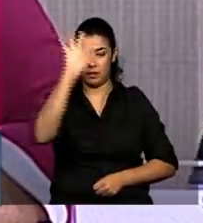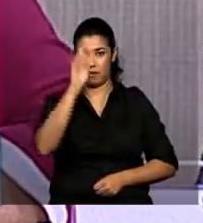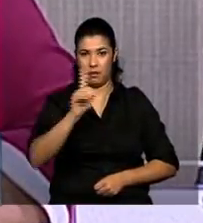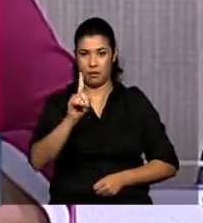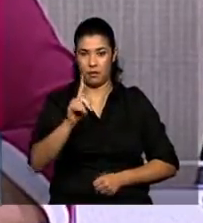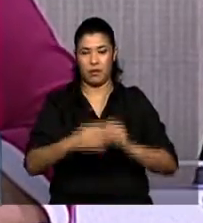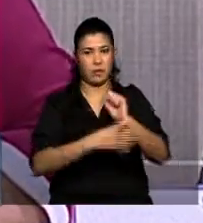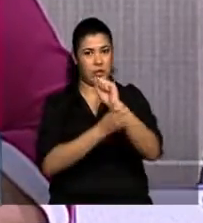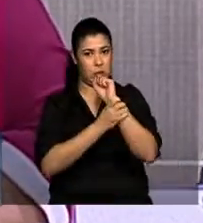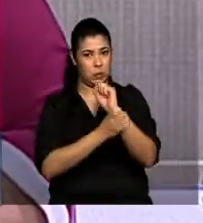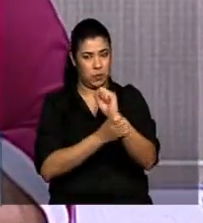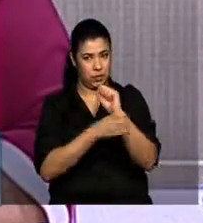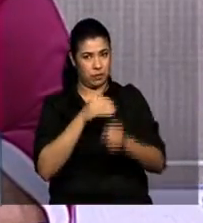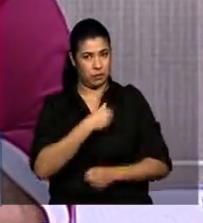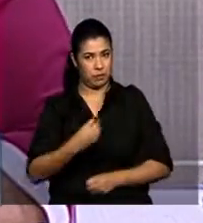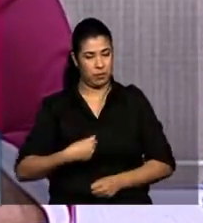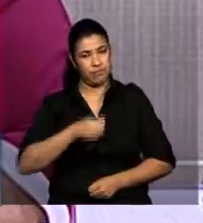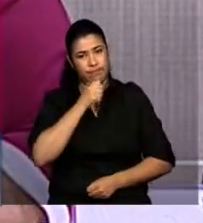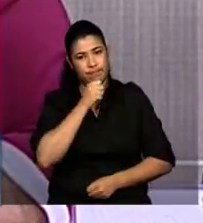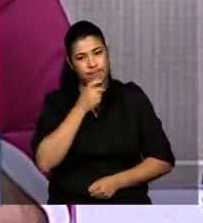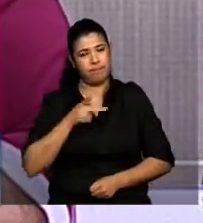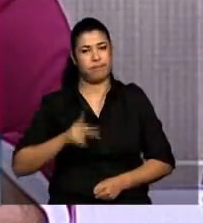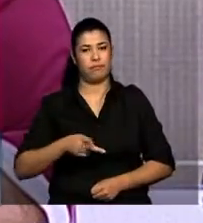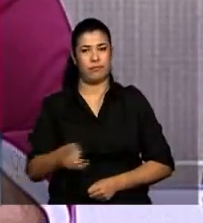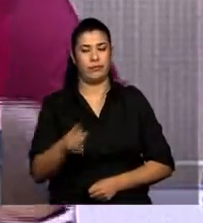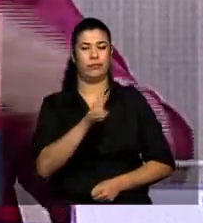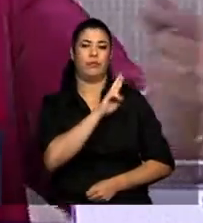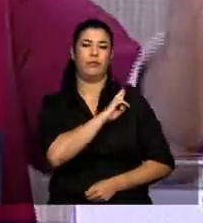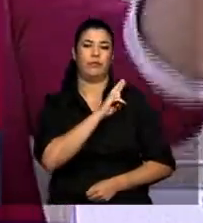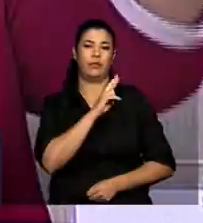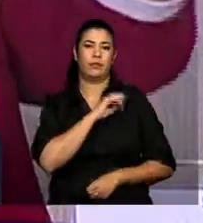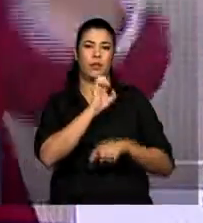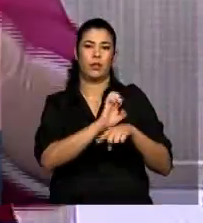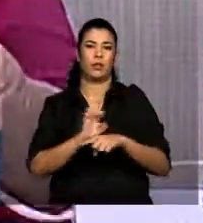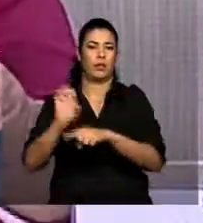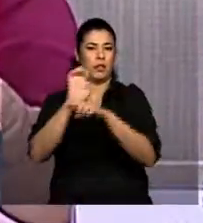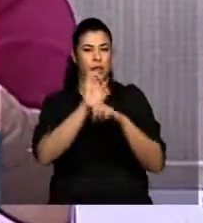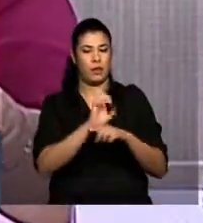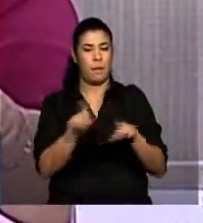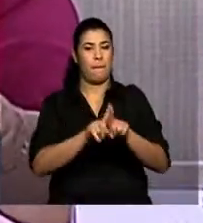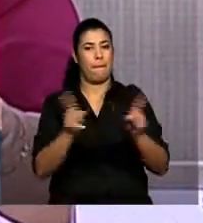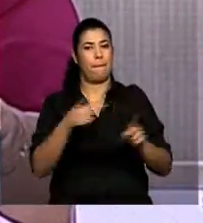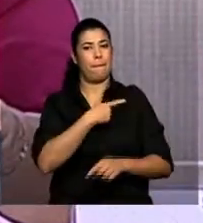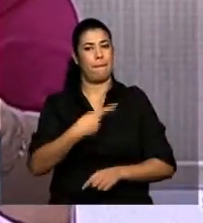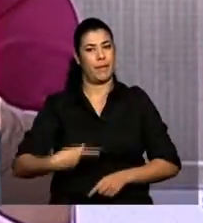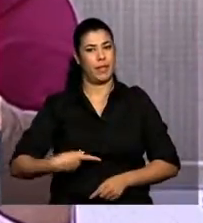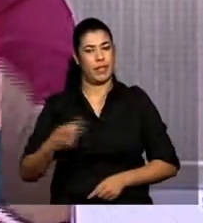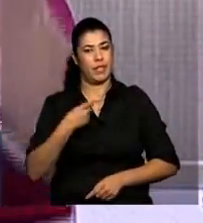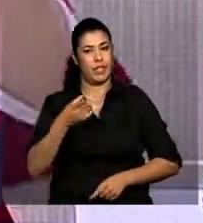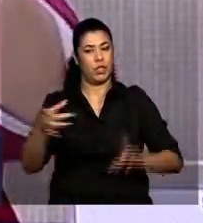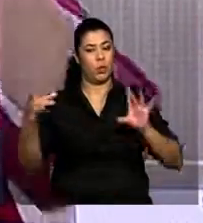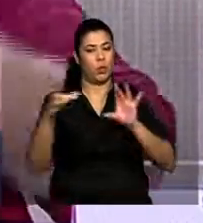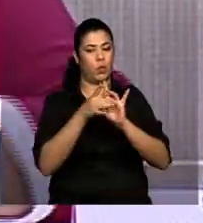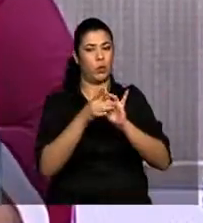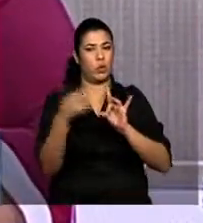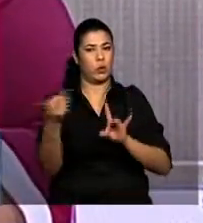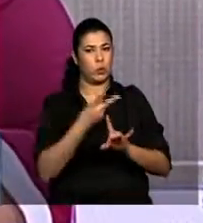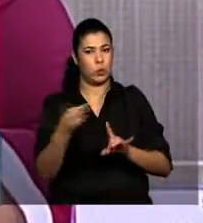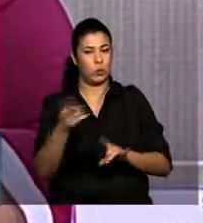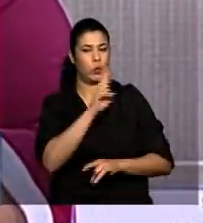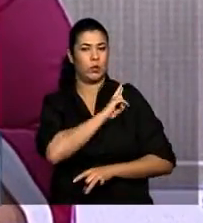Mas a presidenta não quer se desresponsabilizar, ela quer compartilhar a responsabilidade para a gente poder